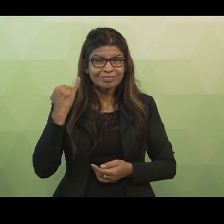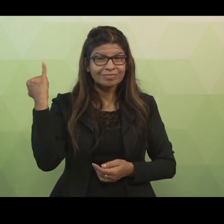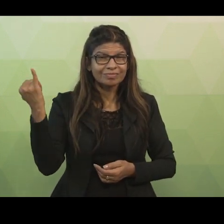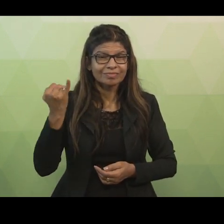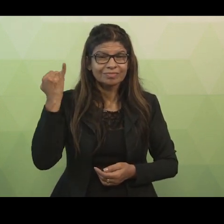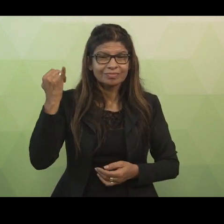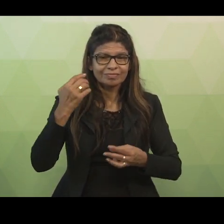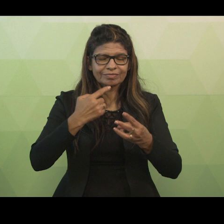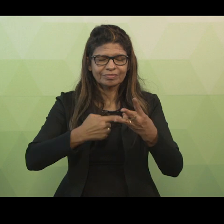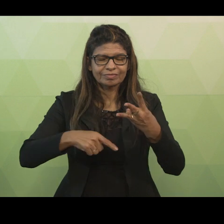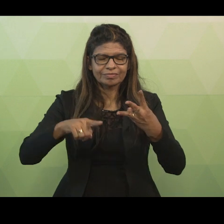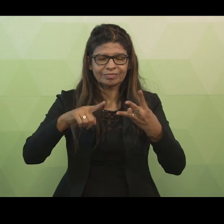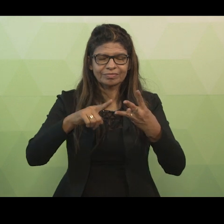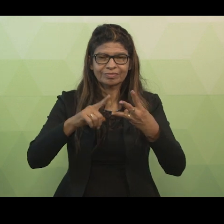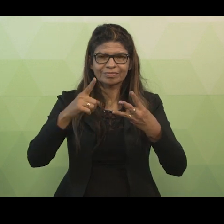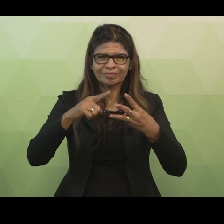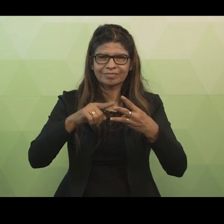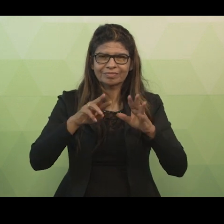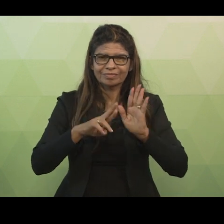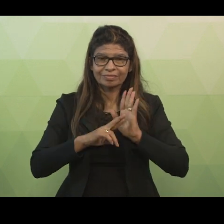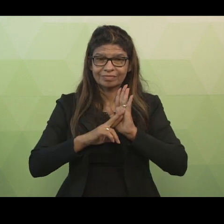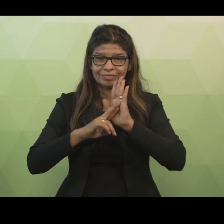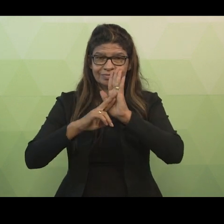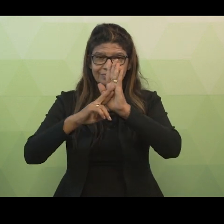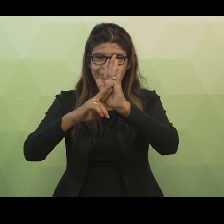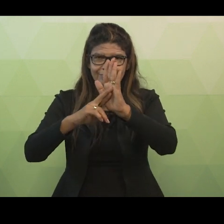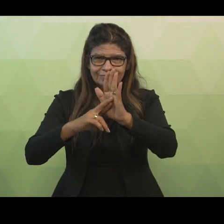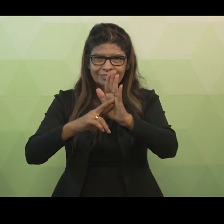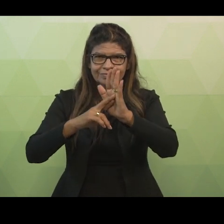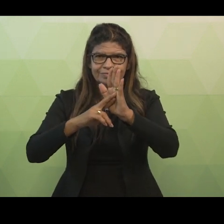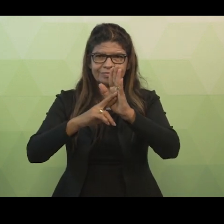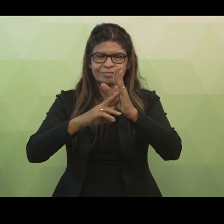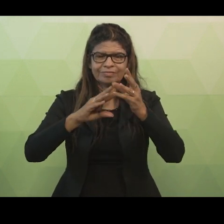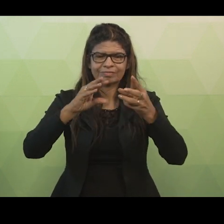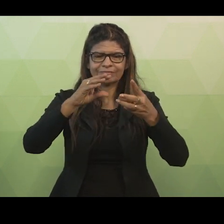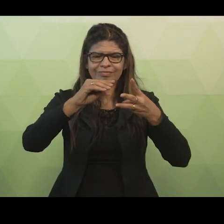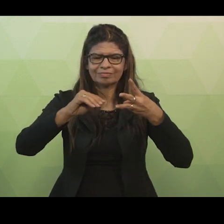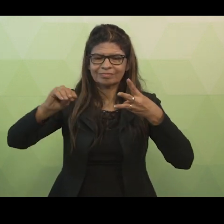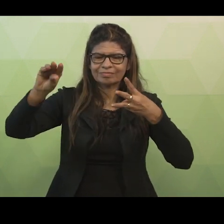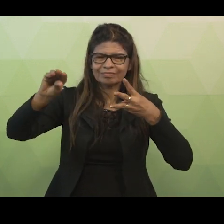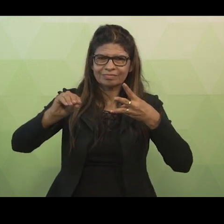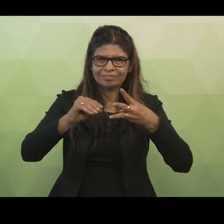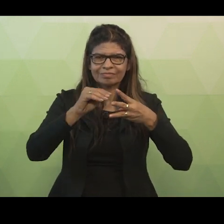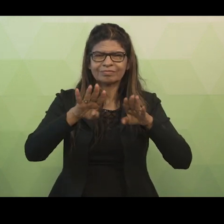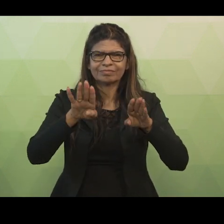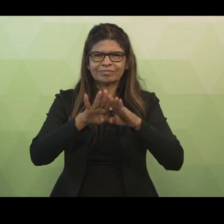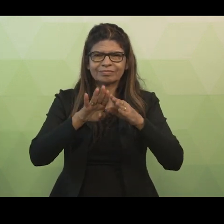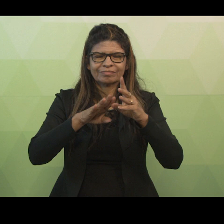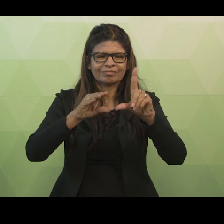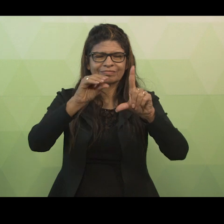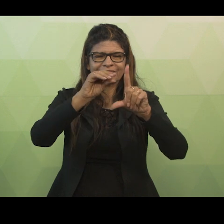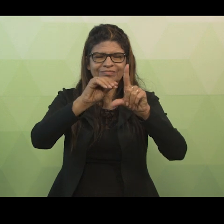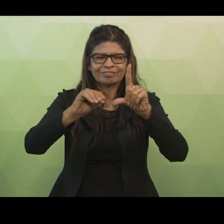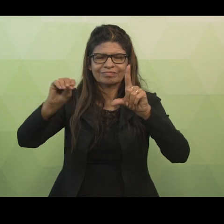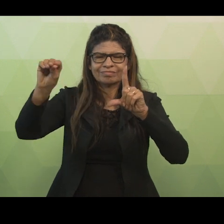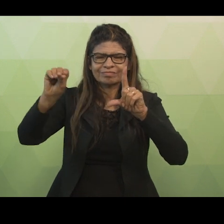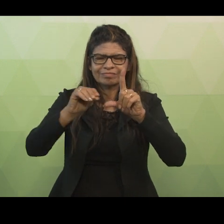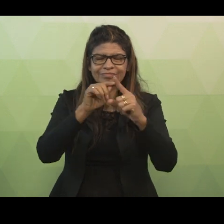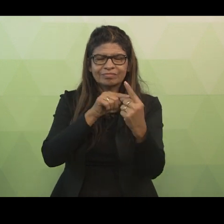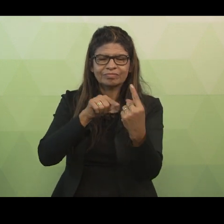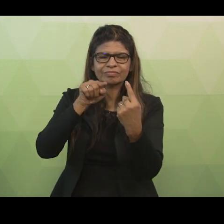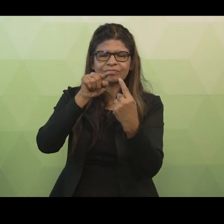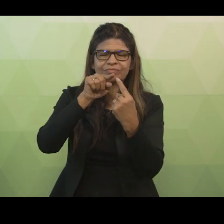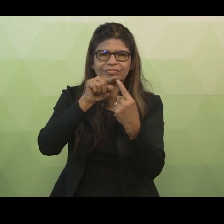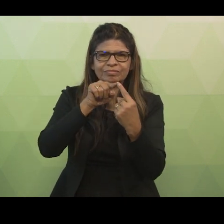de uso, dos diagramas de classes e, finalmente, os diagramas de sequência. A seguir, vamos